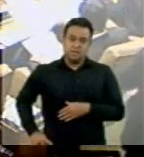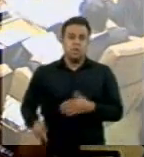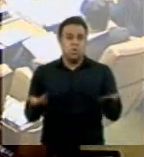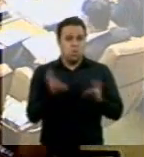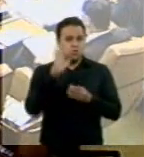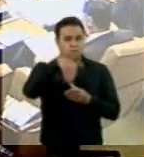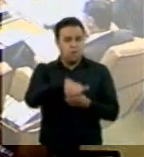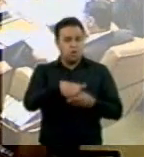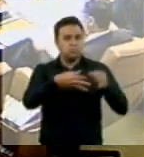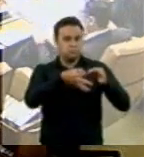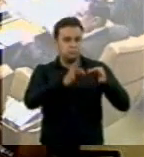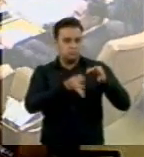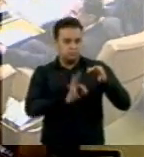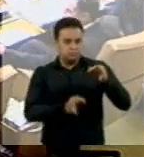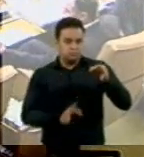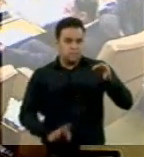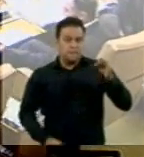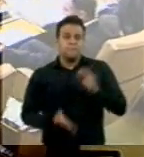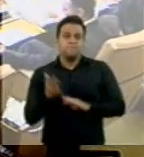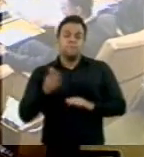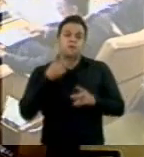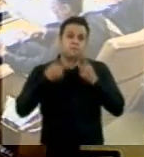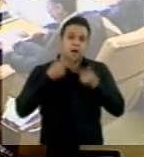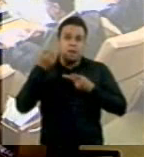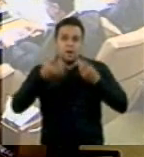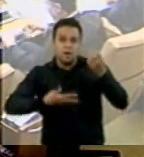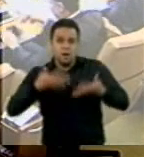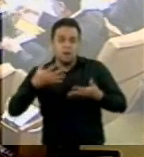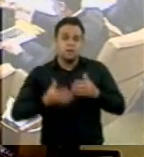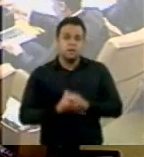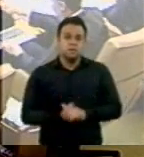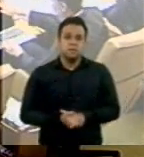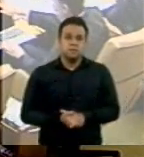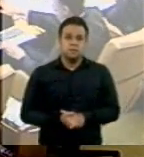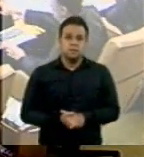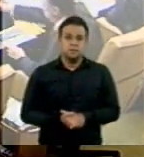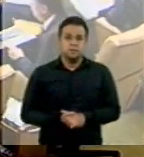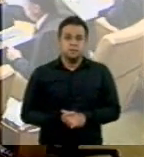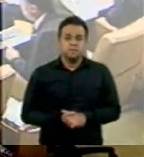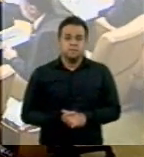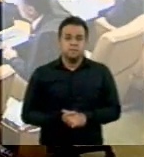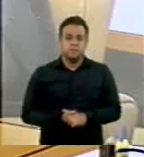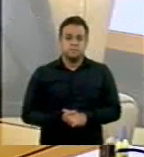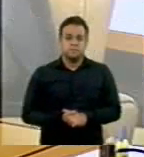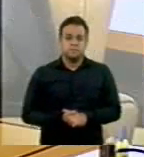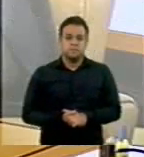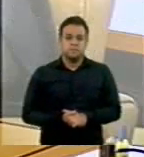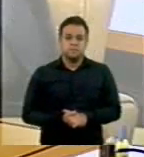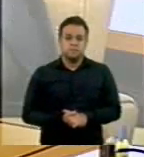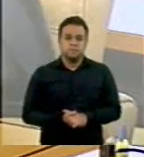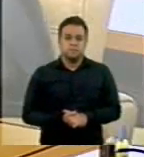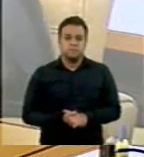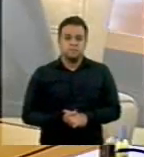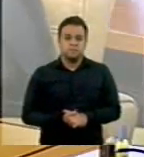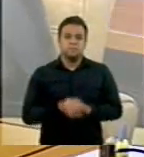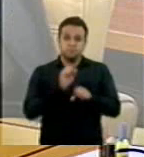alongado, distribuir a Vossas Excelências, creio que já houvera chegado e agora às